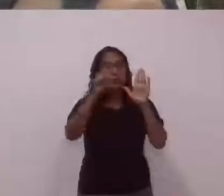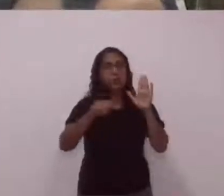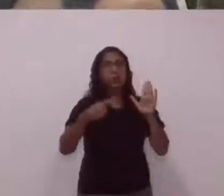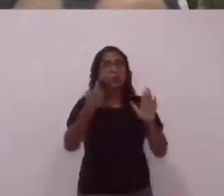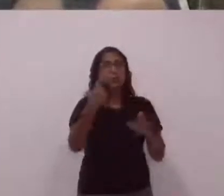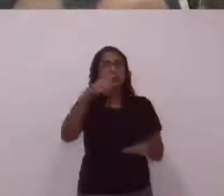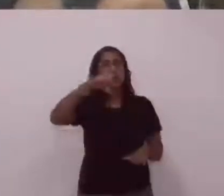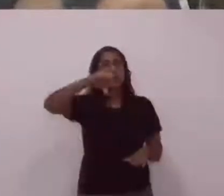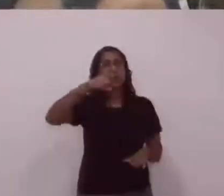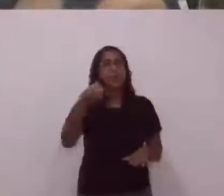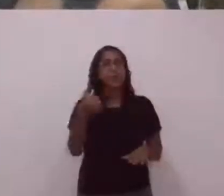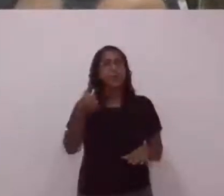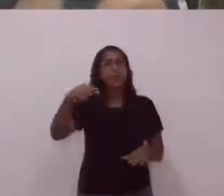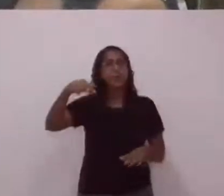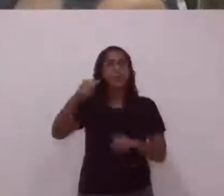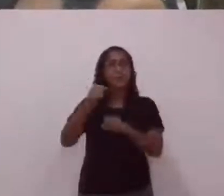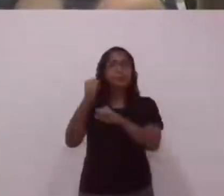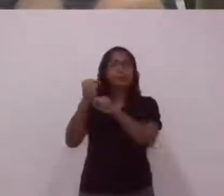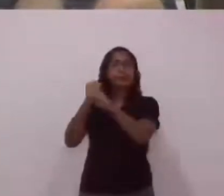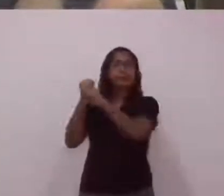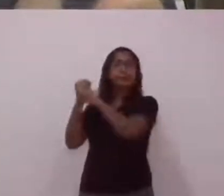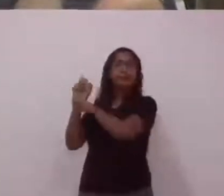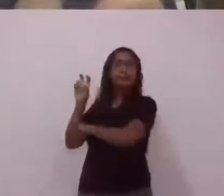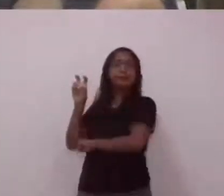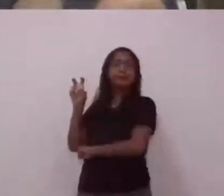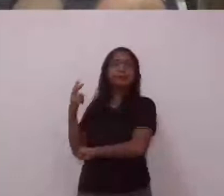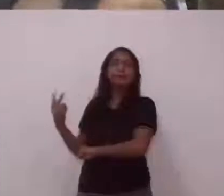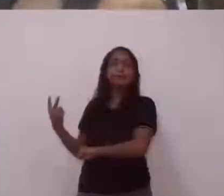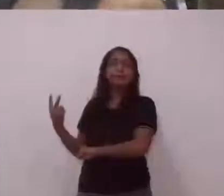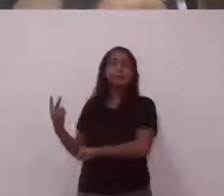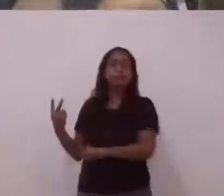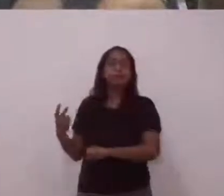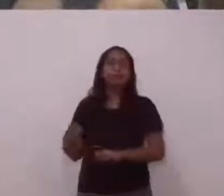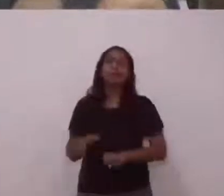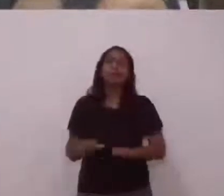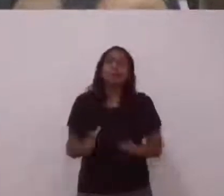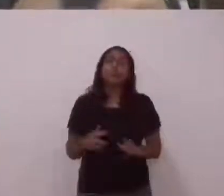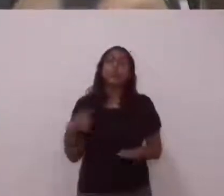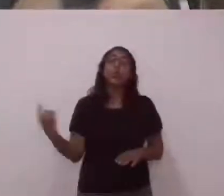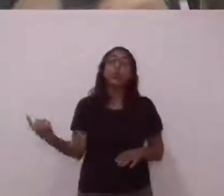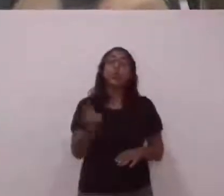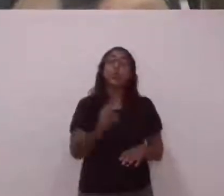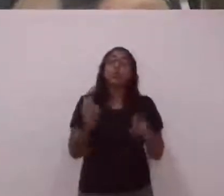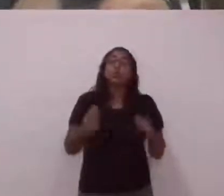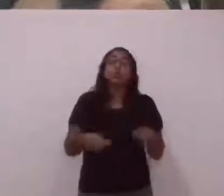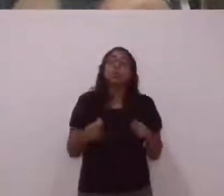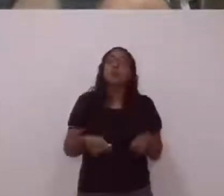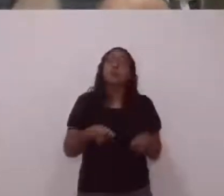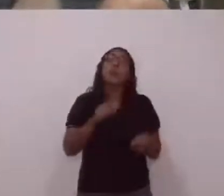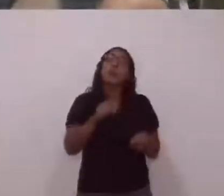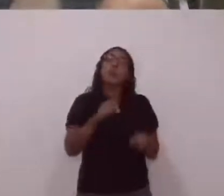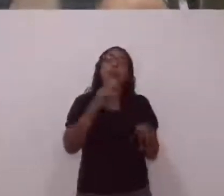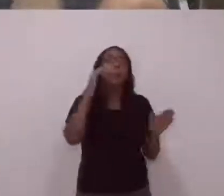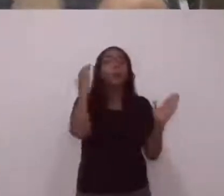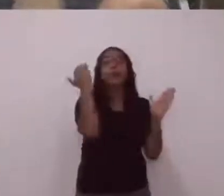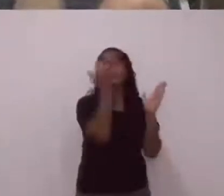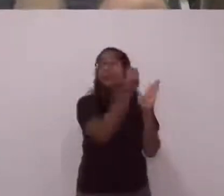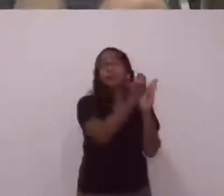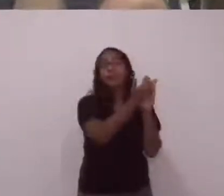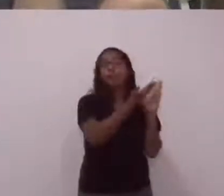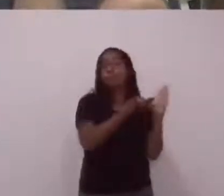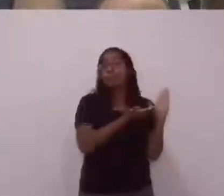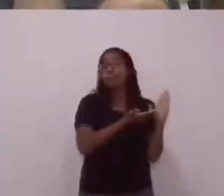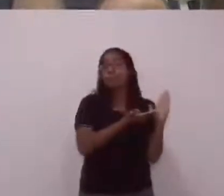há 52 anos então felizmente nós as outras temos que infelizmente cumprir o regimento